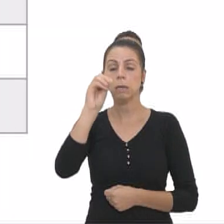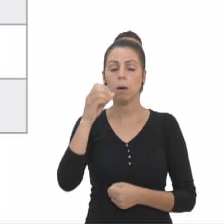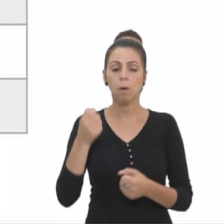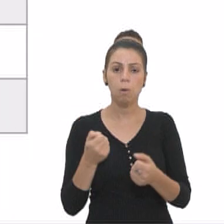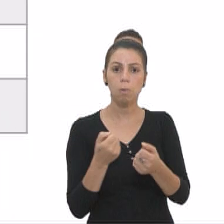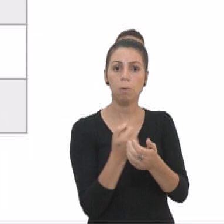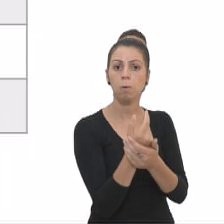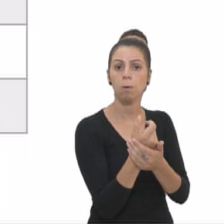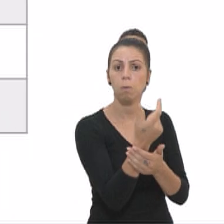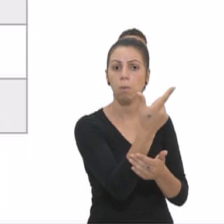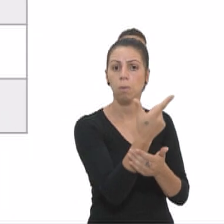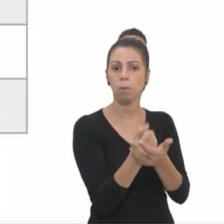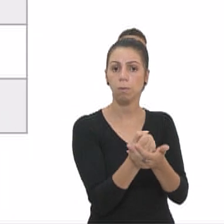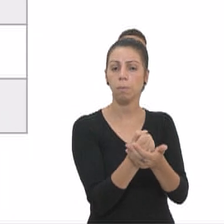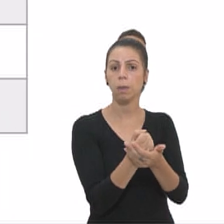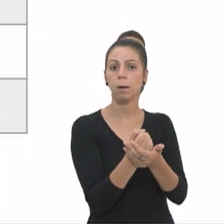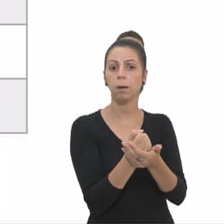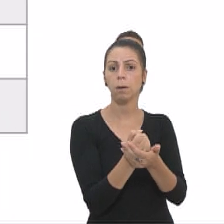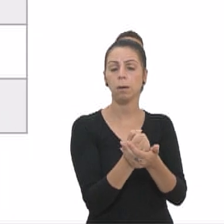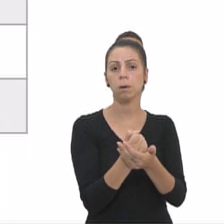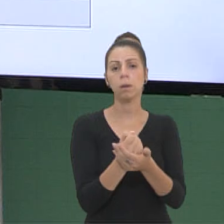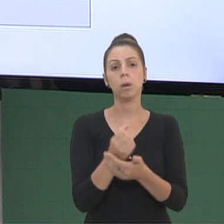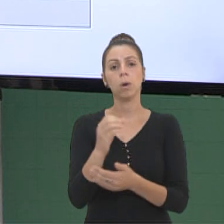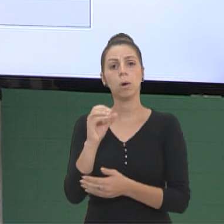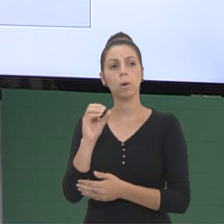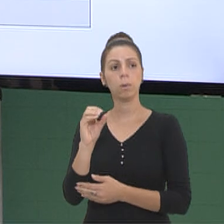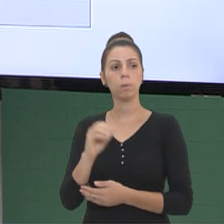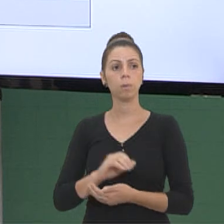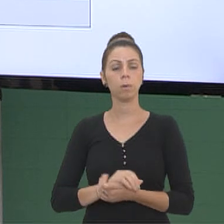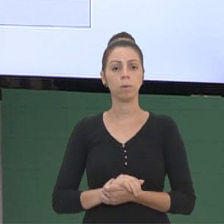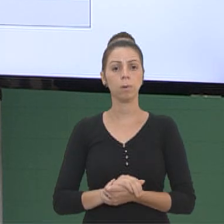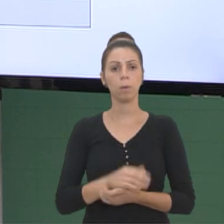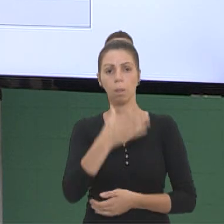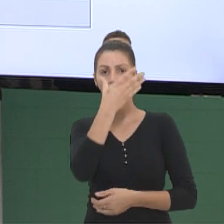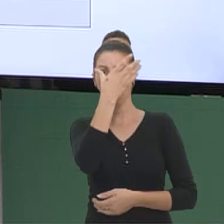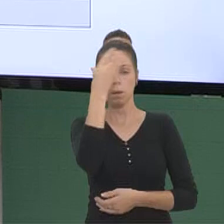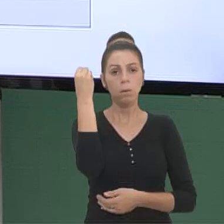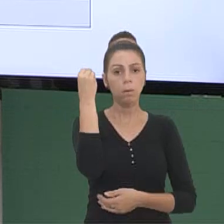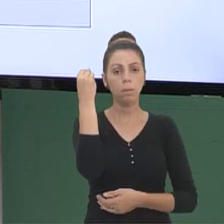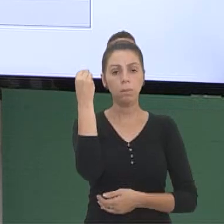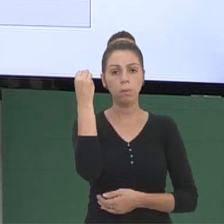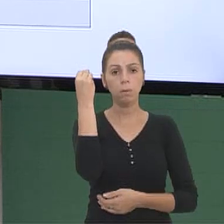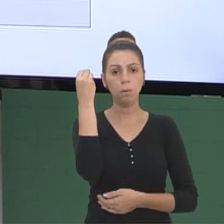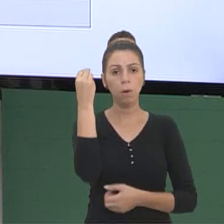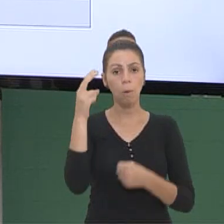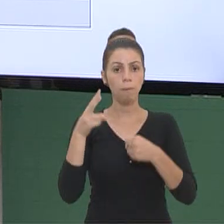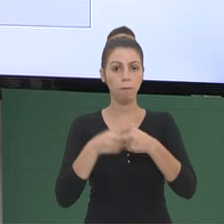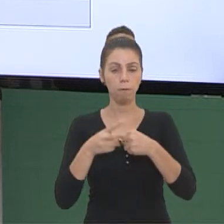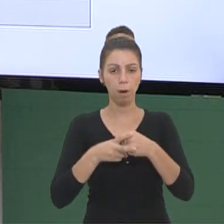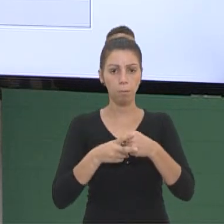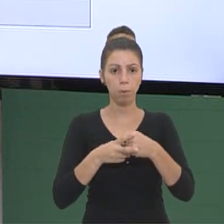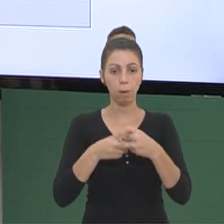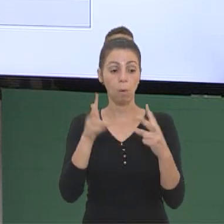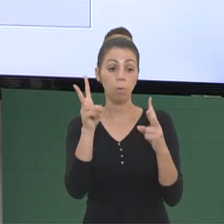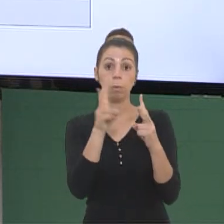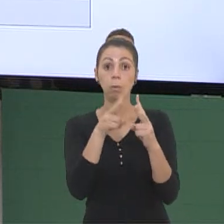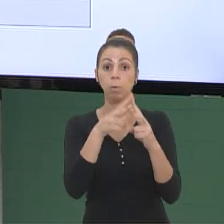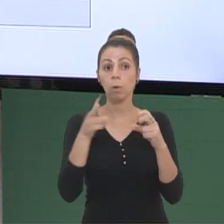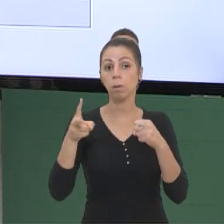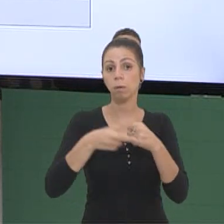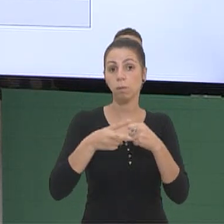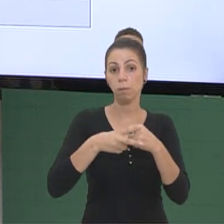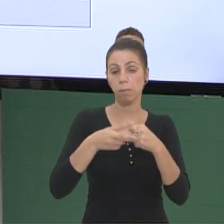o que significa o verbo olvidar-se? Esquecer-se, tá? Os dois verbos estão na